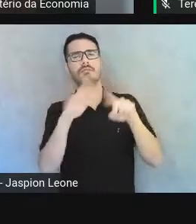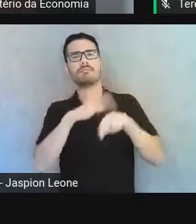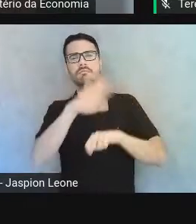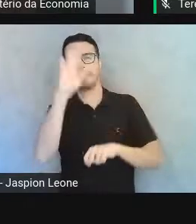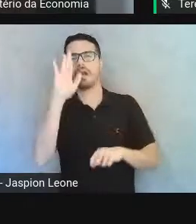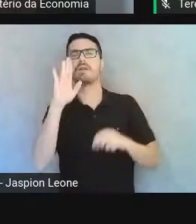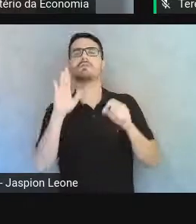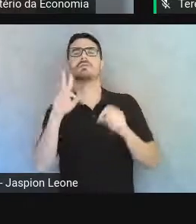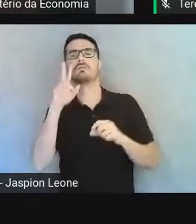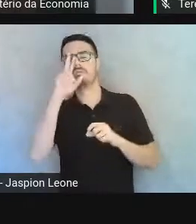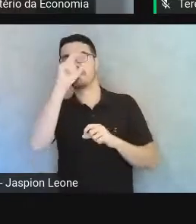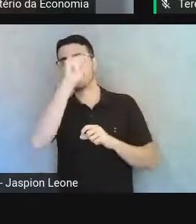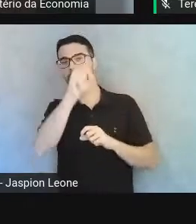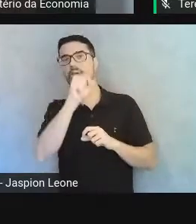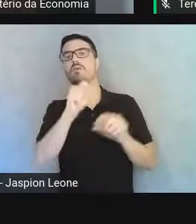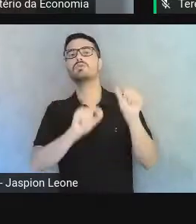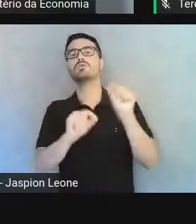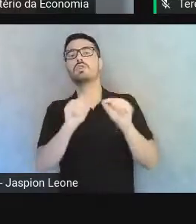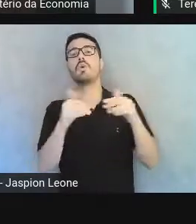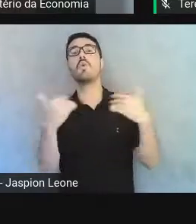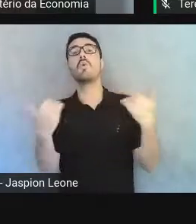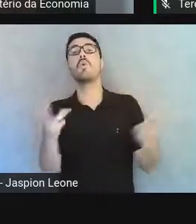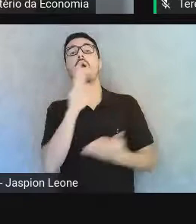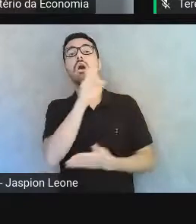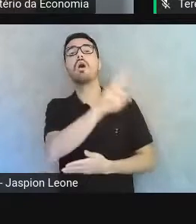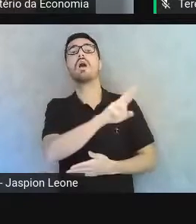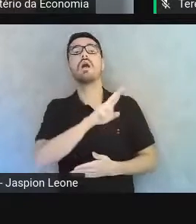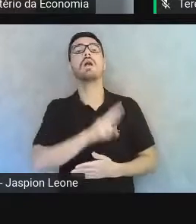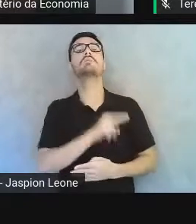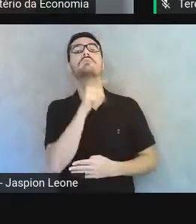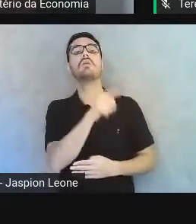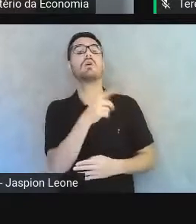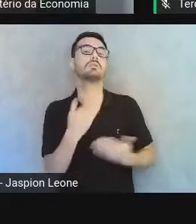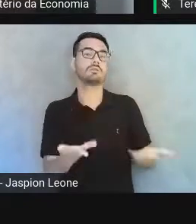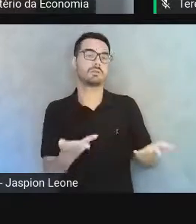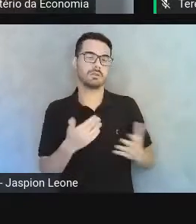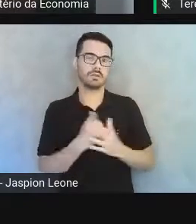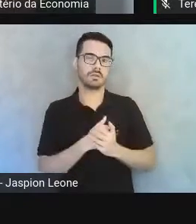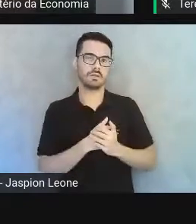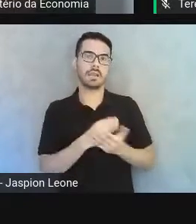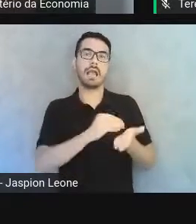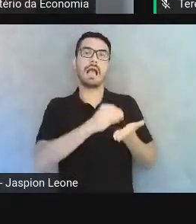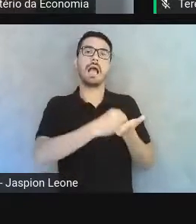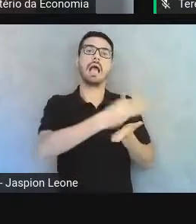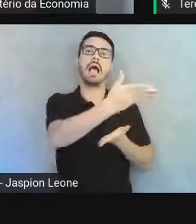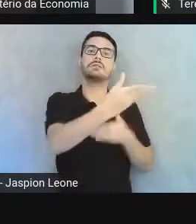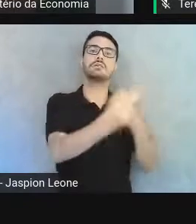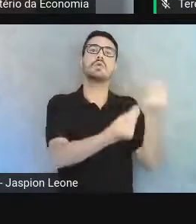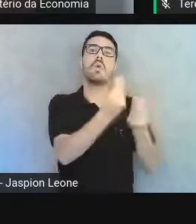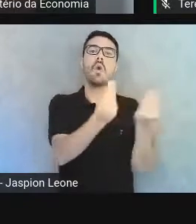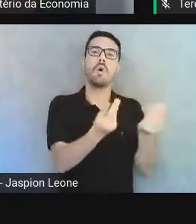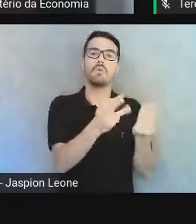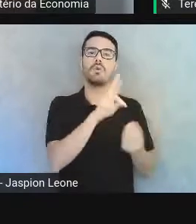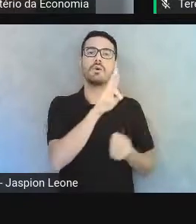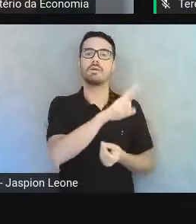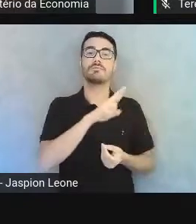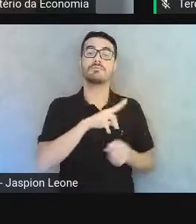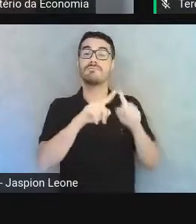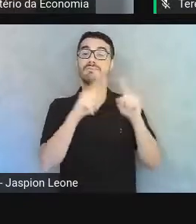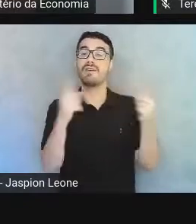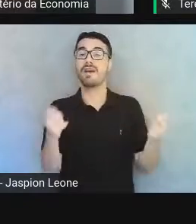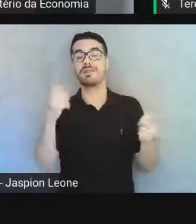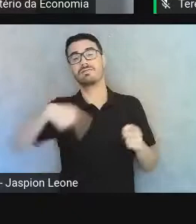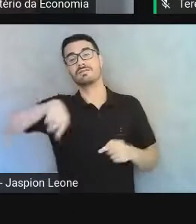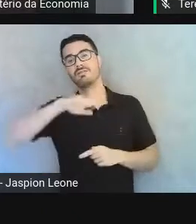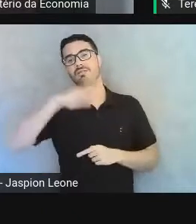vigor quais são os resultados associados a esses gastos, né? Mas nós só vamos saber disso um